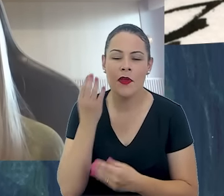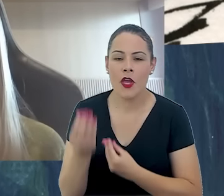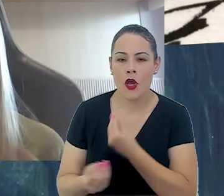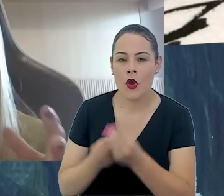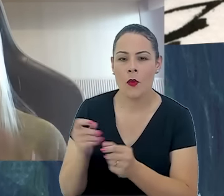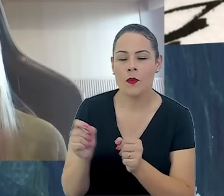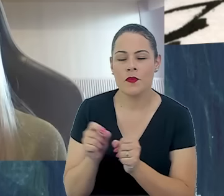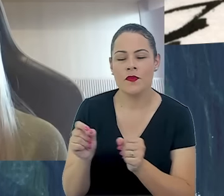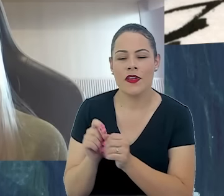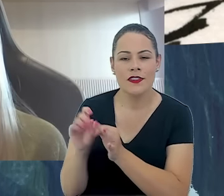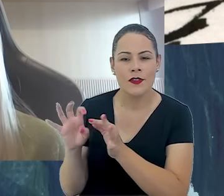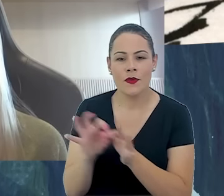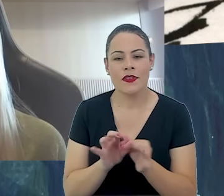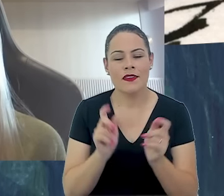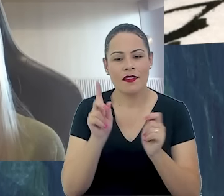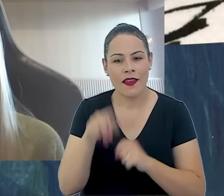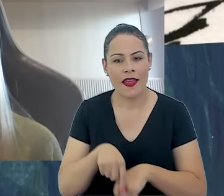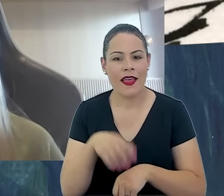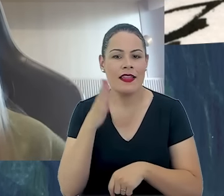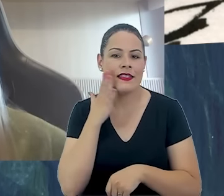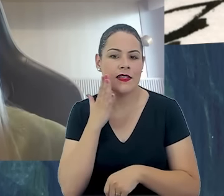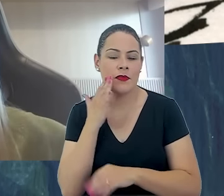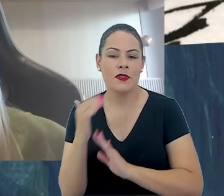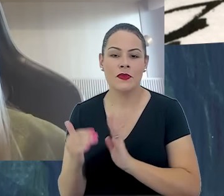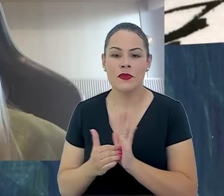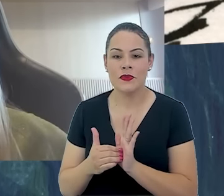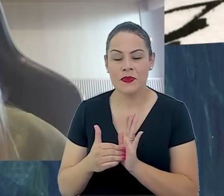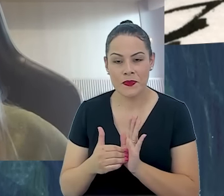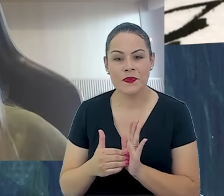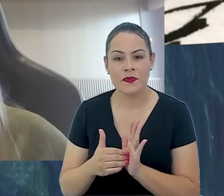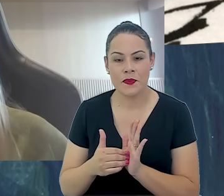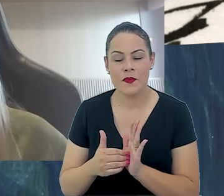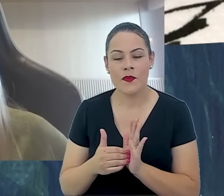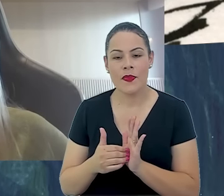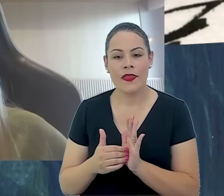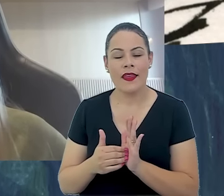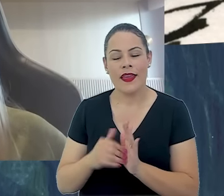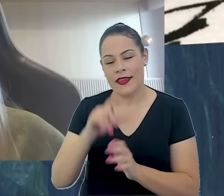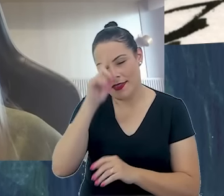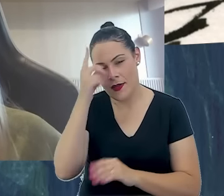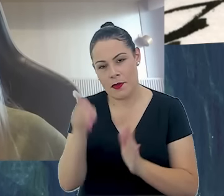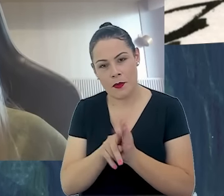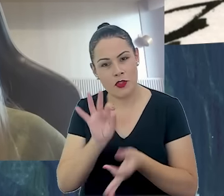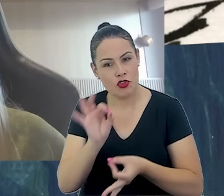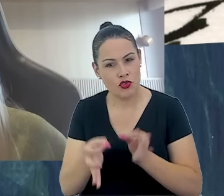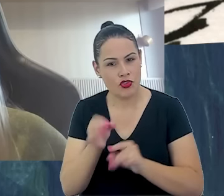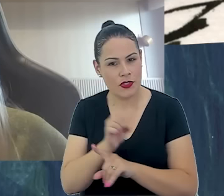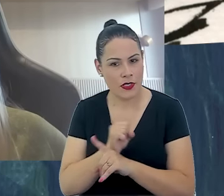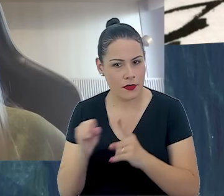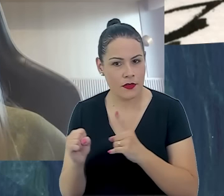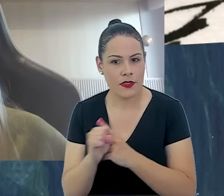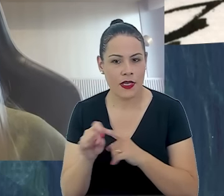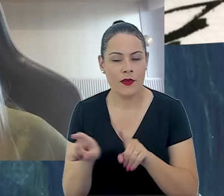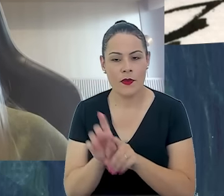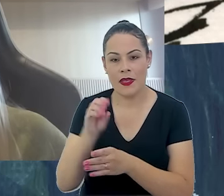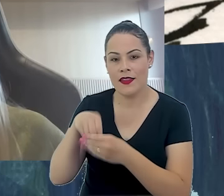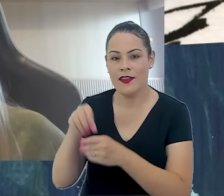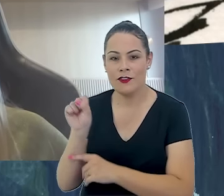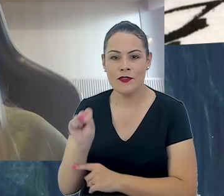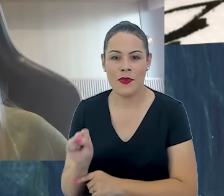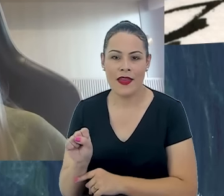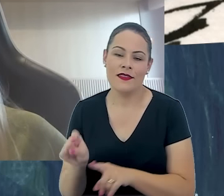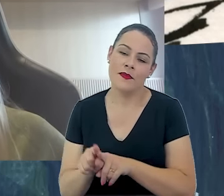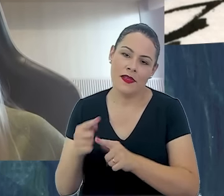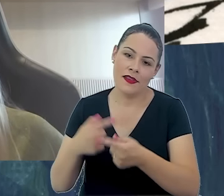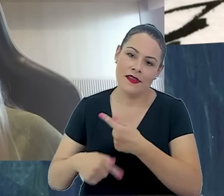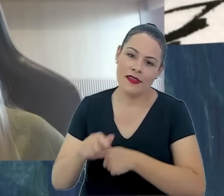quão viável ela é, considerando essa questão de justiça social também no S,